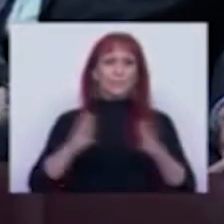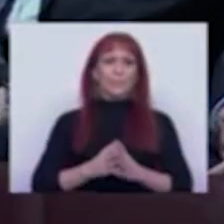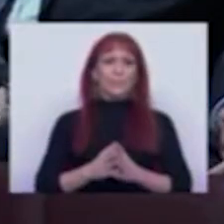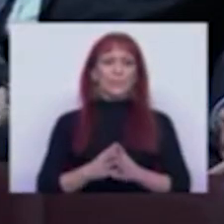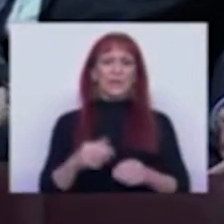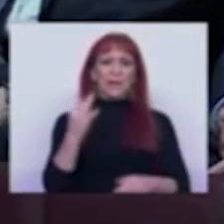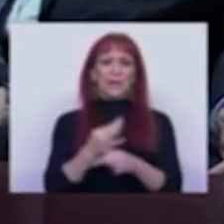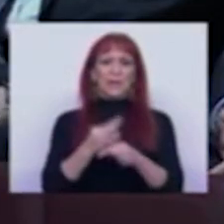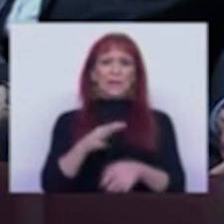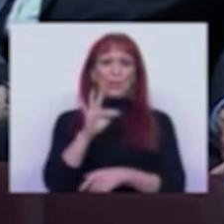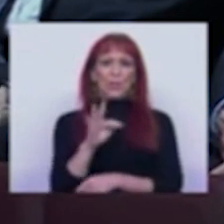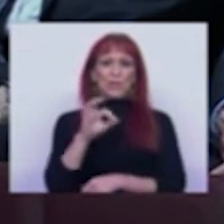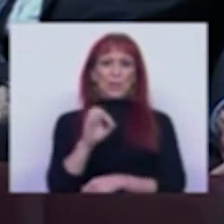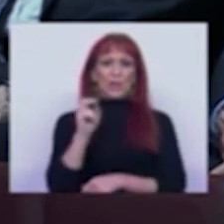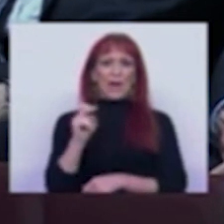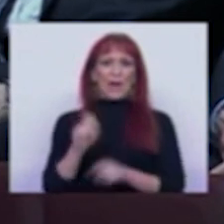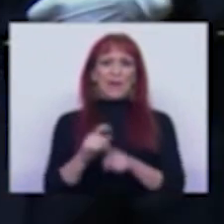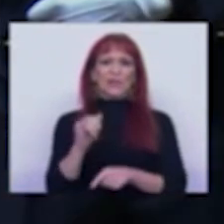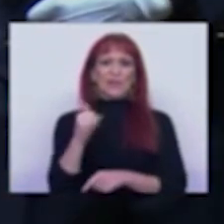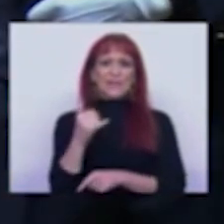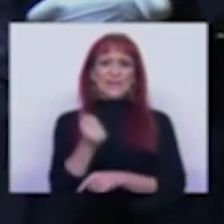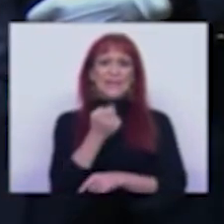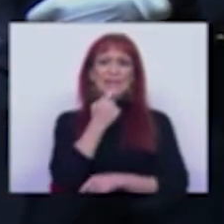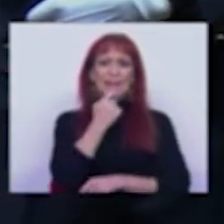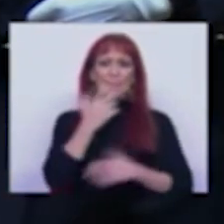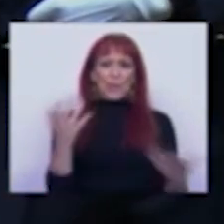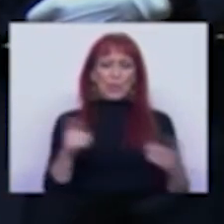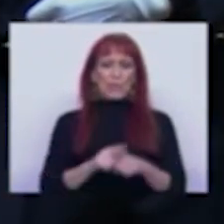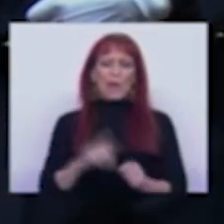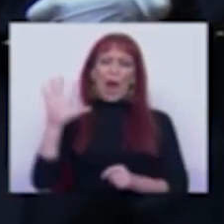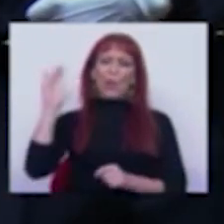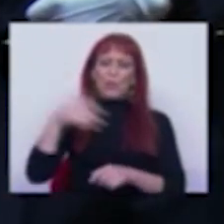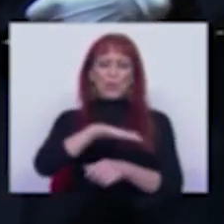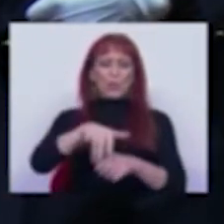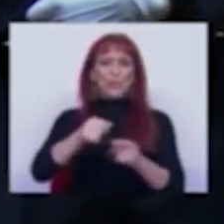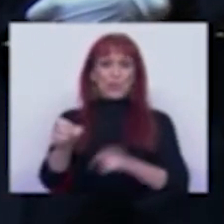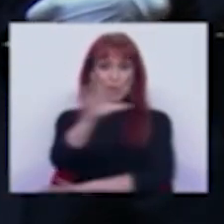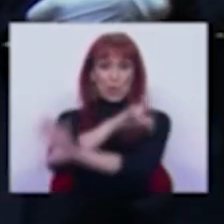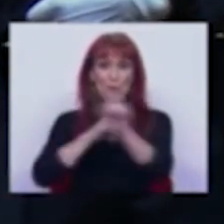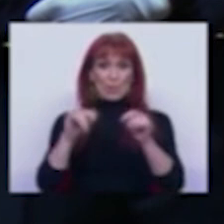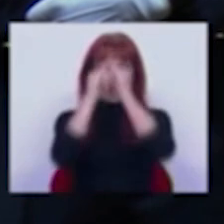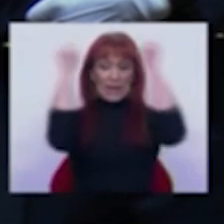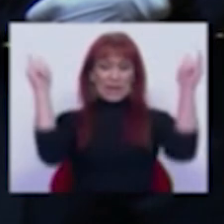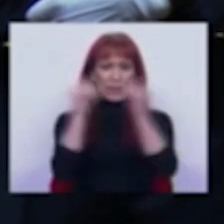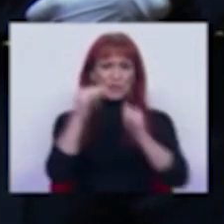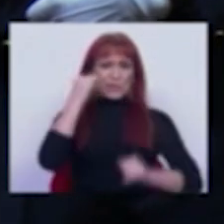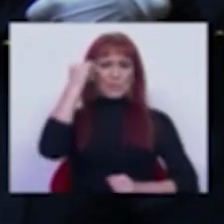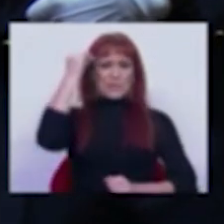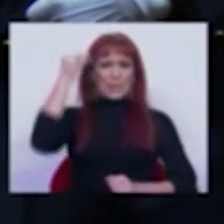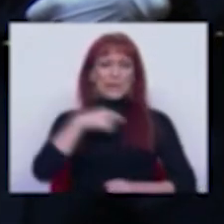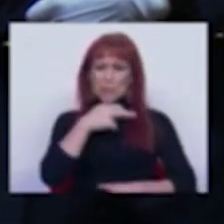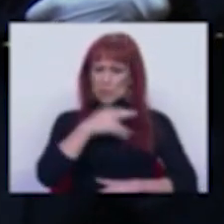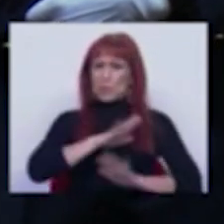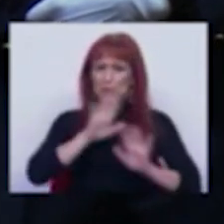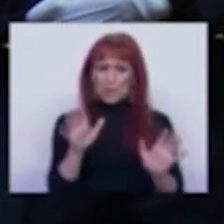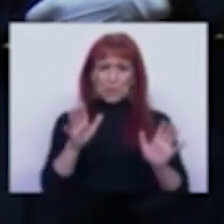A celebração do 48º aniversário do 25 de Abril ocorre num contexto europeu e internacional particularmente